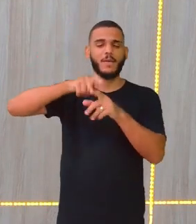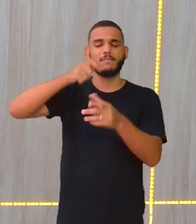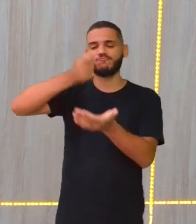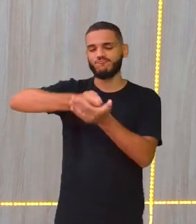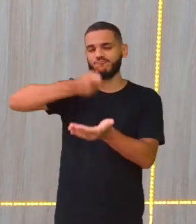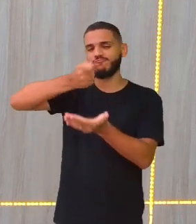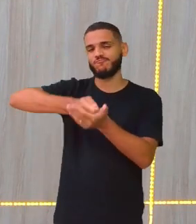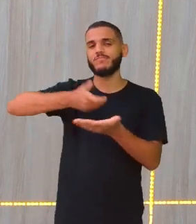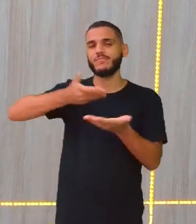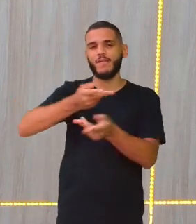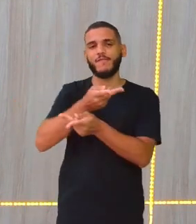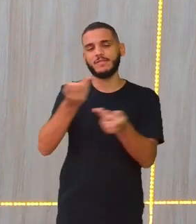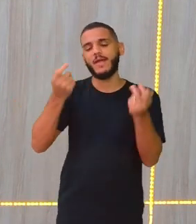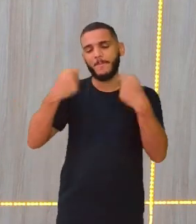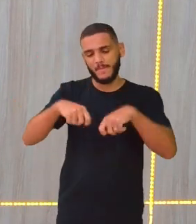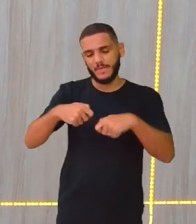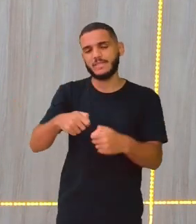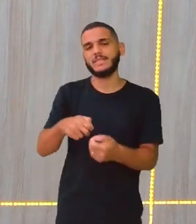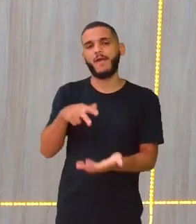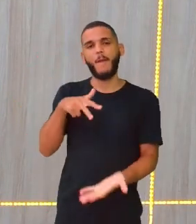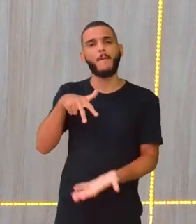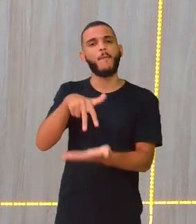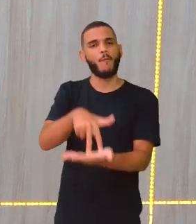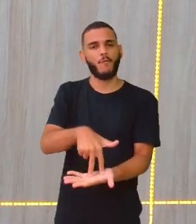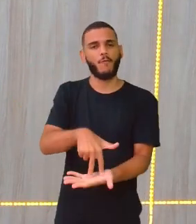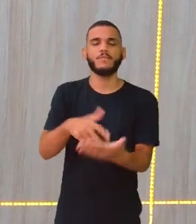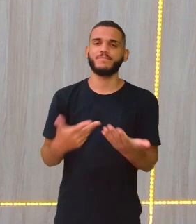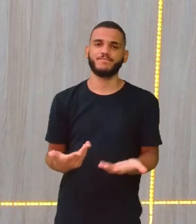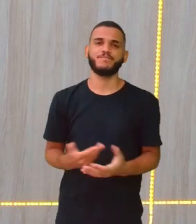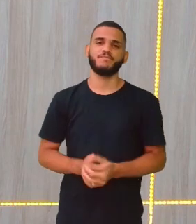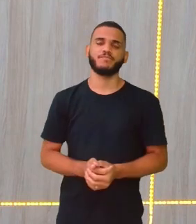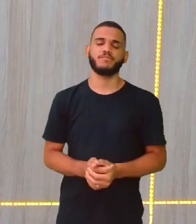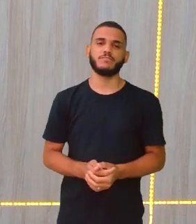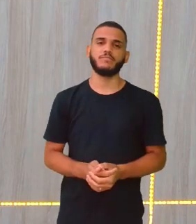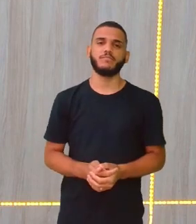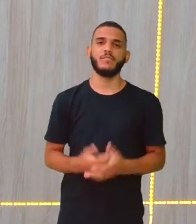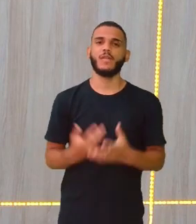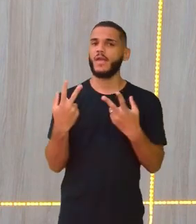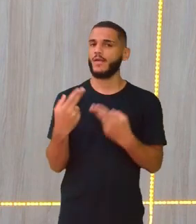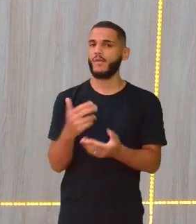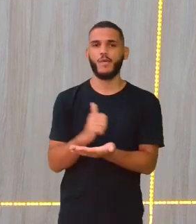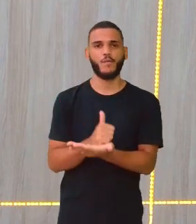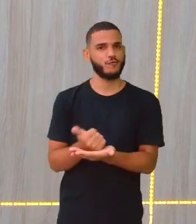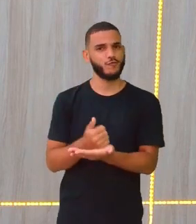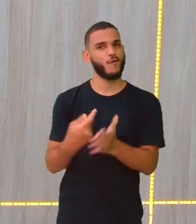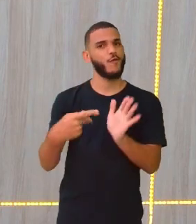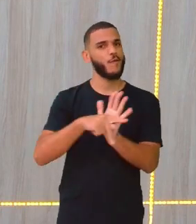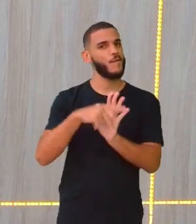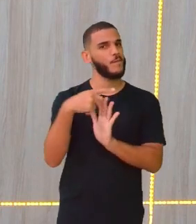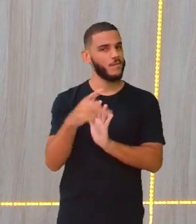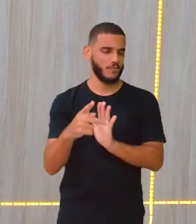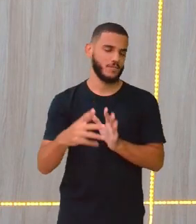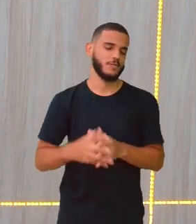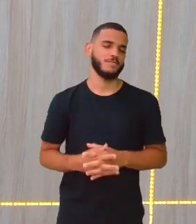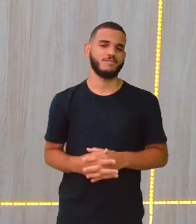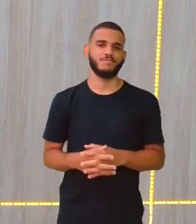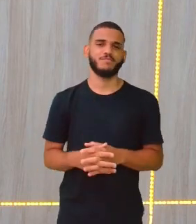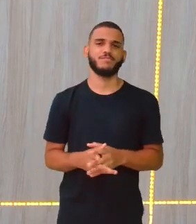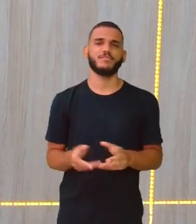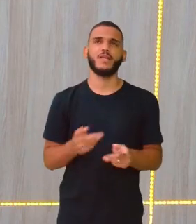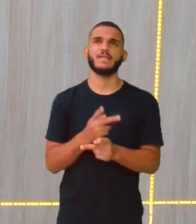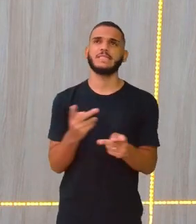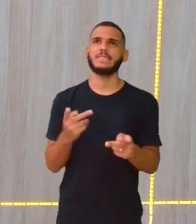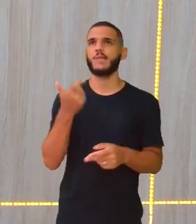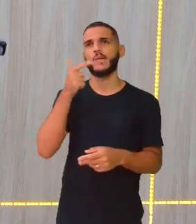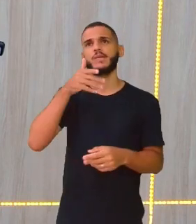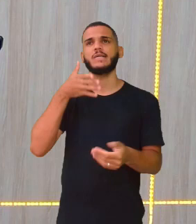você tem que insistir. É exatamente quando vocês estão nos seus joguinhos. O que é que acontece nos seus joguinhos? Quando você não